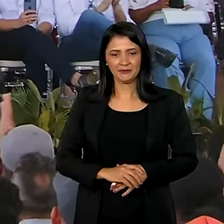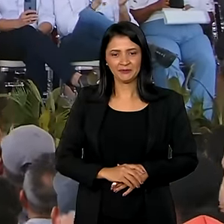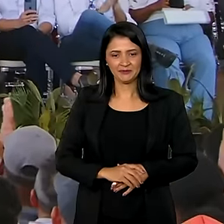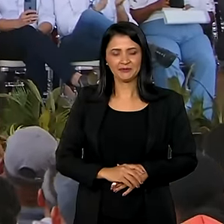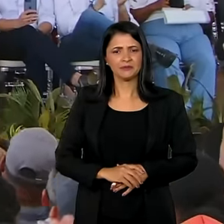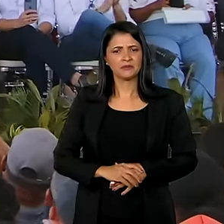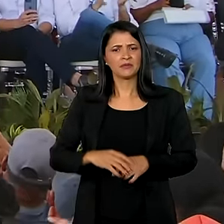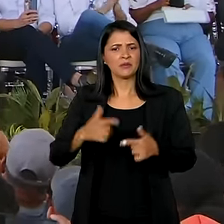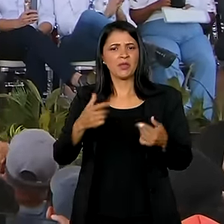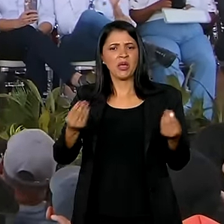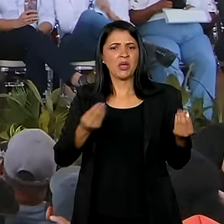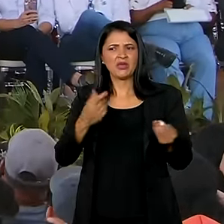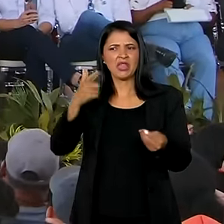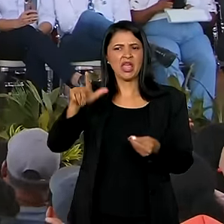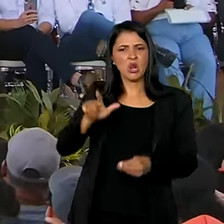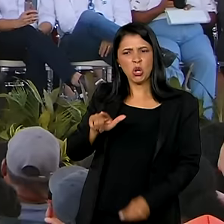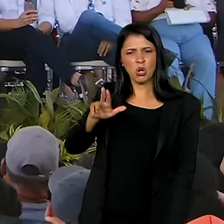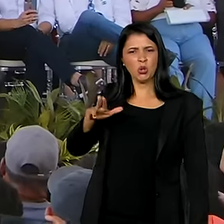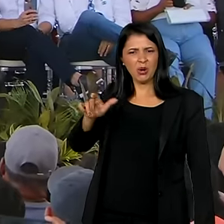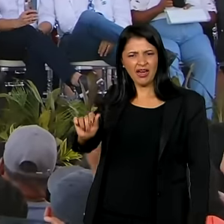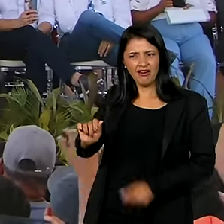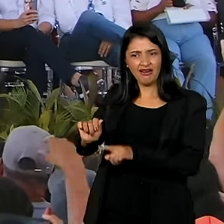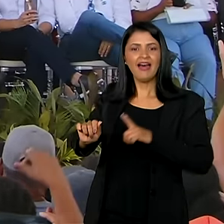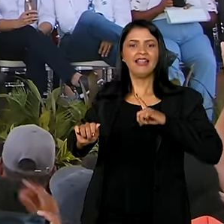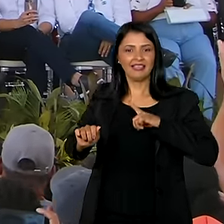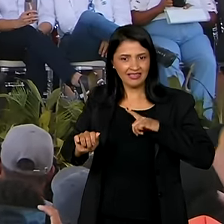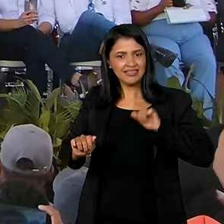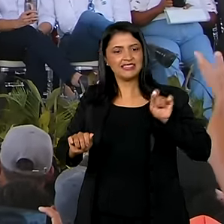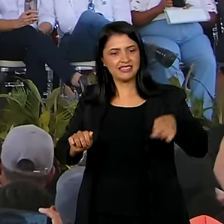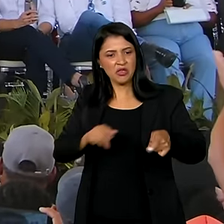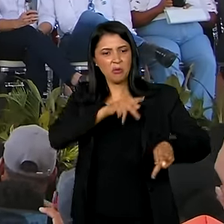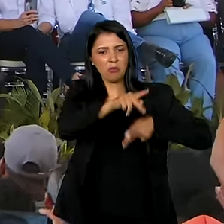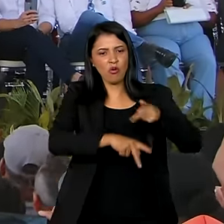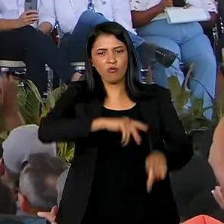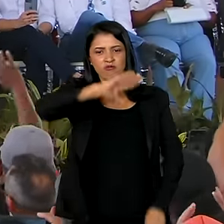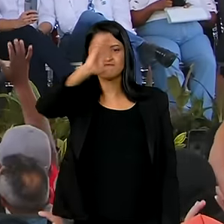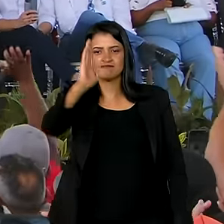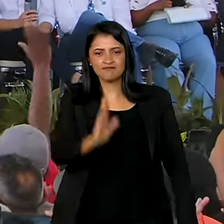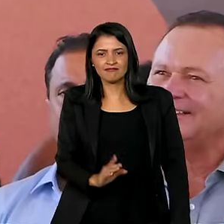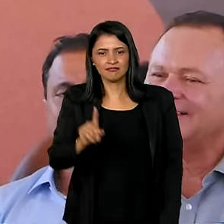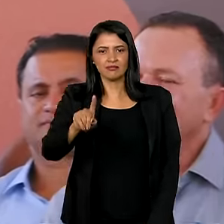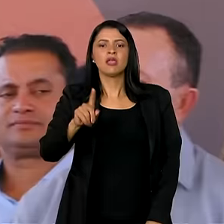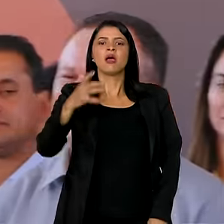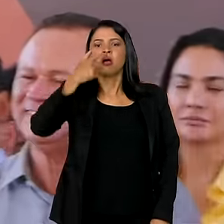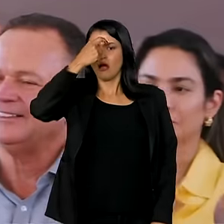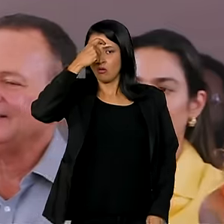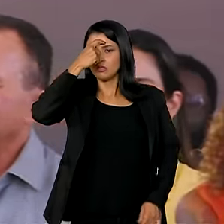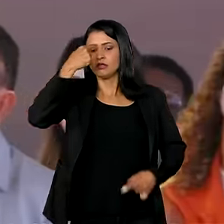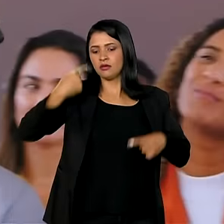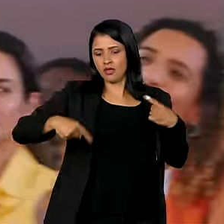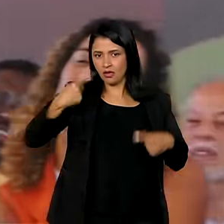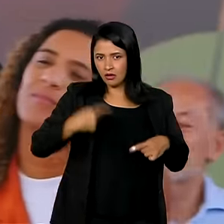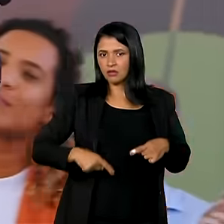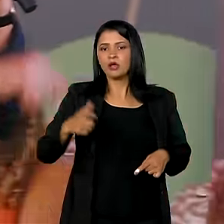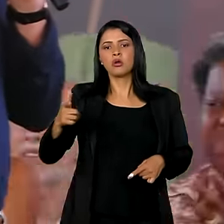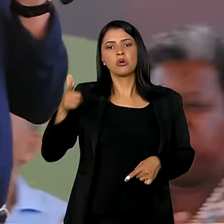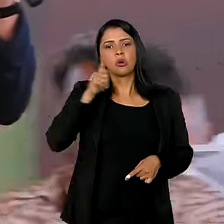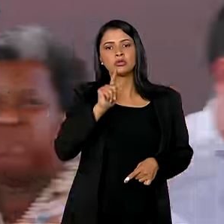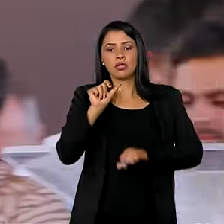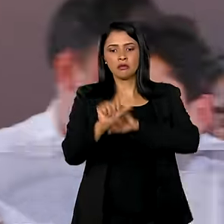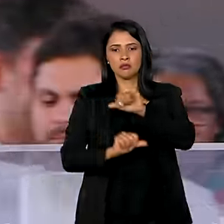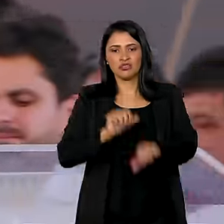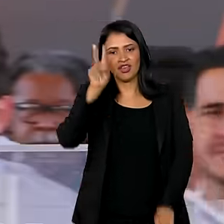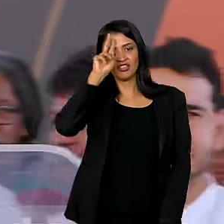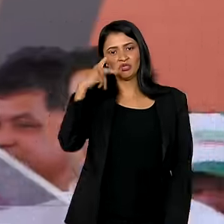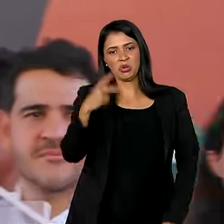Não existe o tal de Lula, existe um tal de povo brasileiro que, tendo consciência política, consegue mudar a história